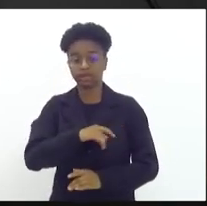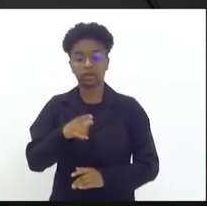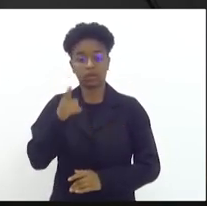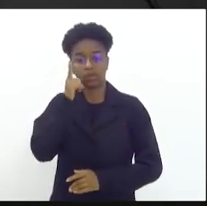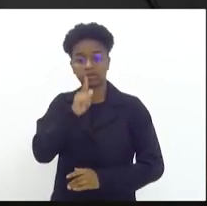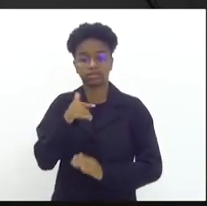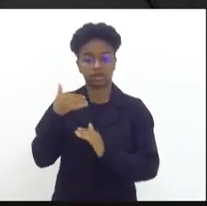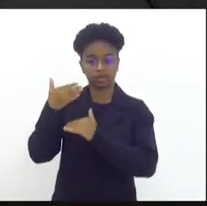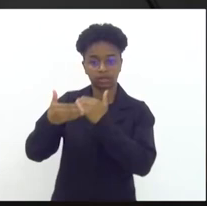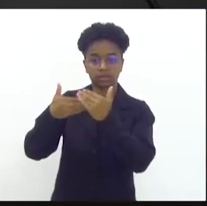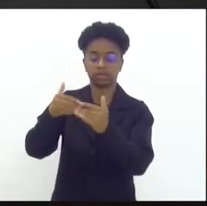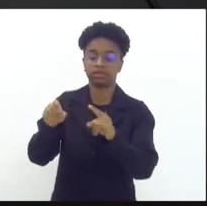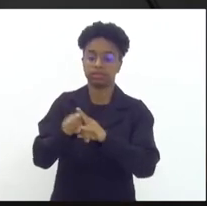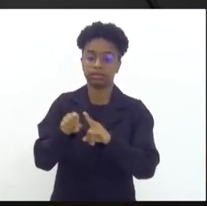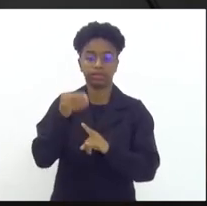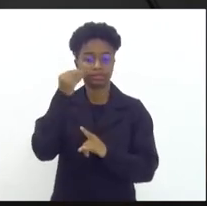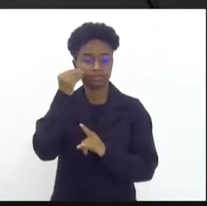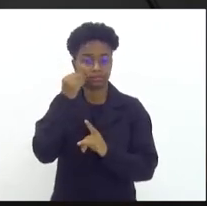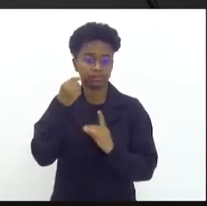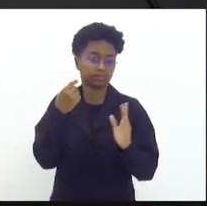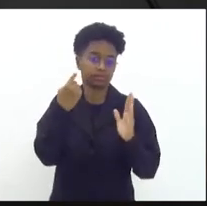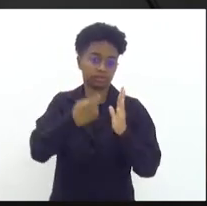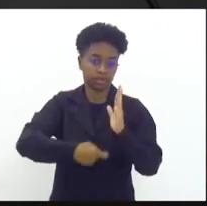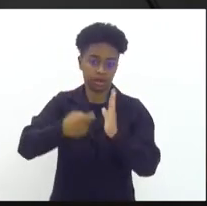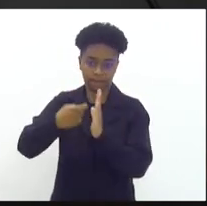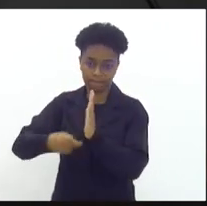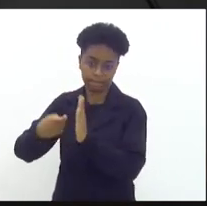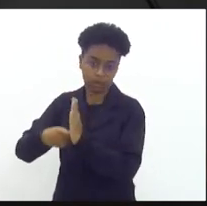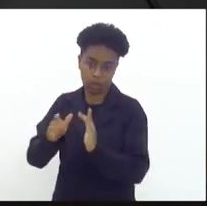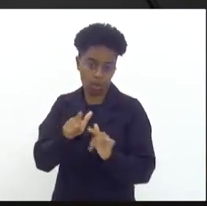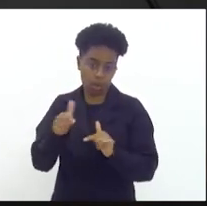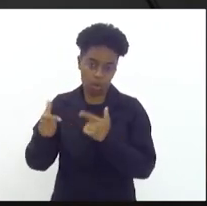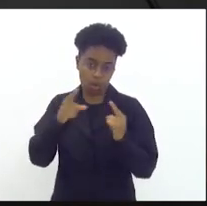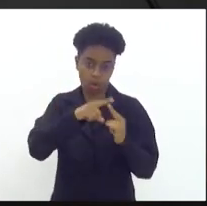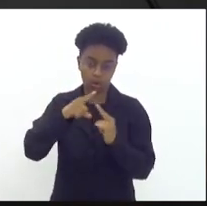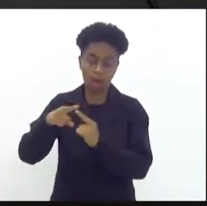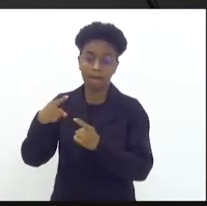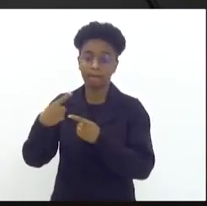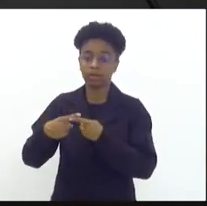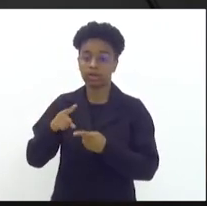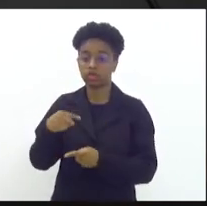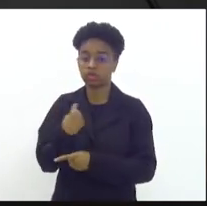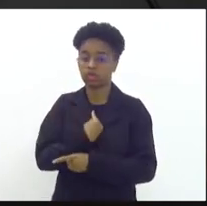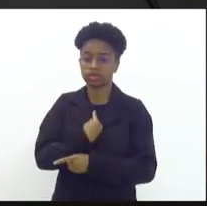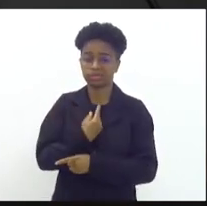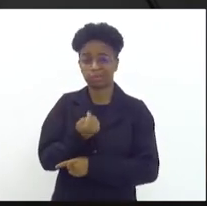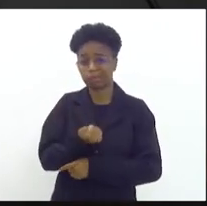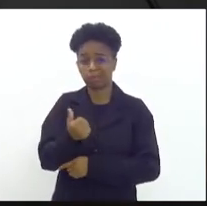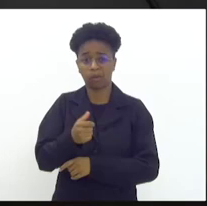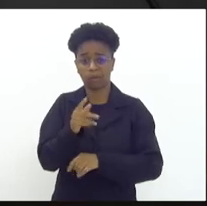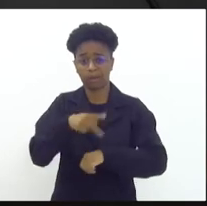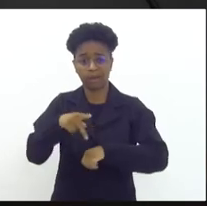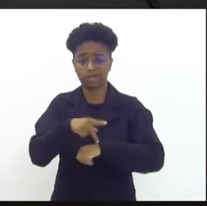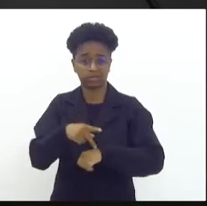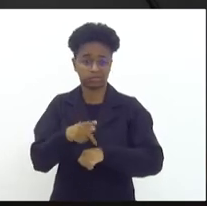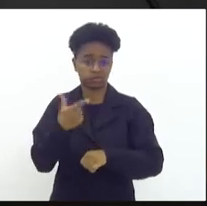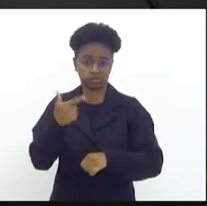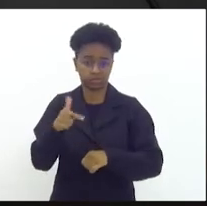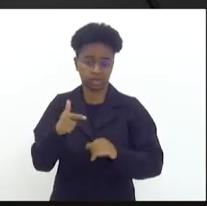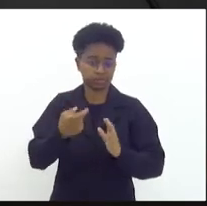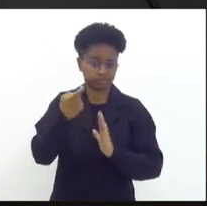e porque não tributar dividendo né enfim que nós somos o único dos poucos países no mundo que no tributa dividendo enfim